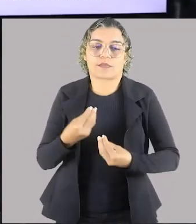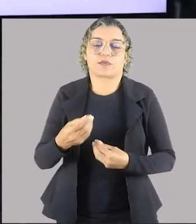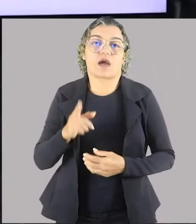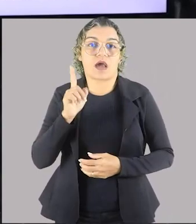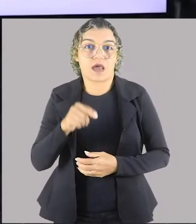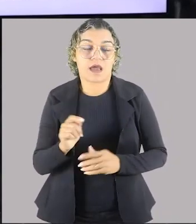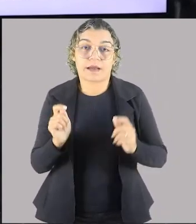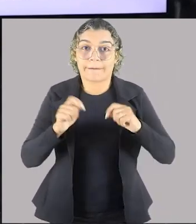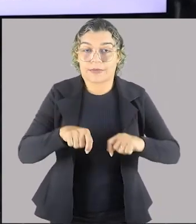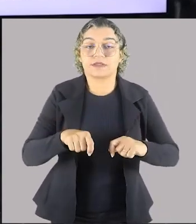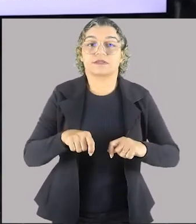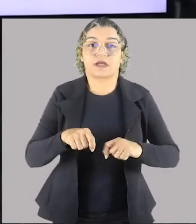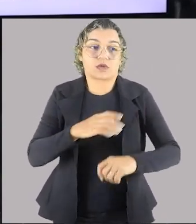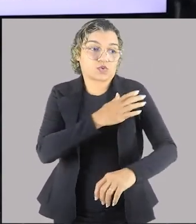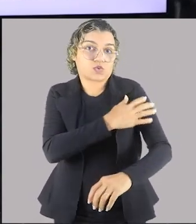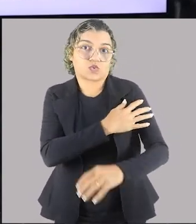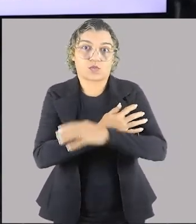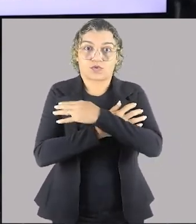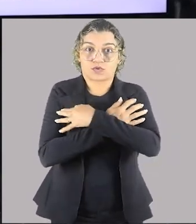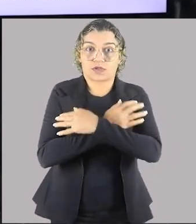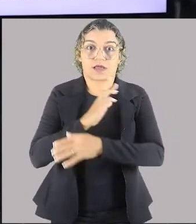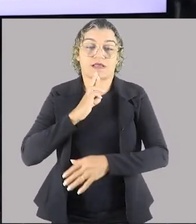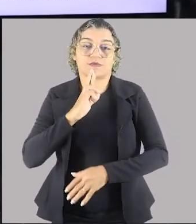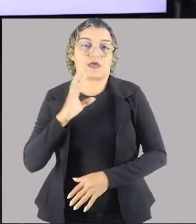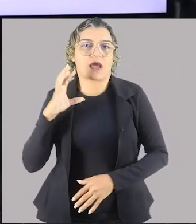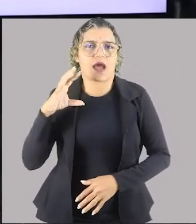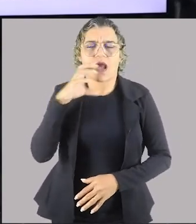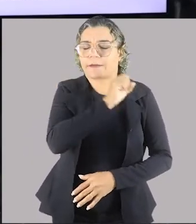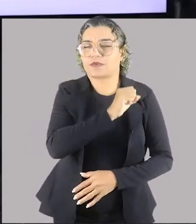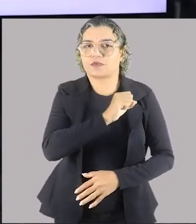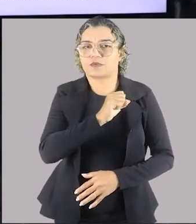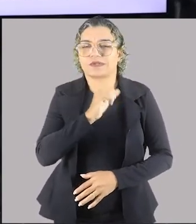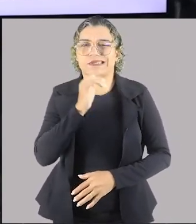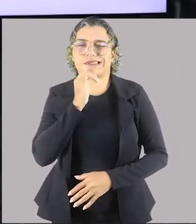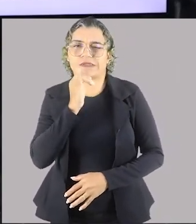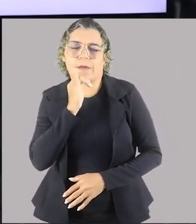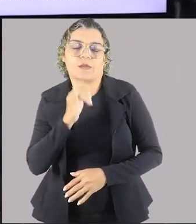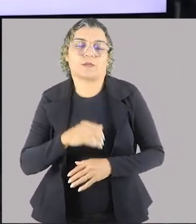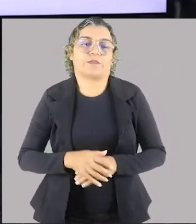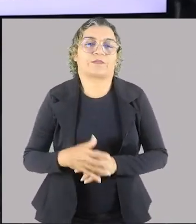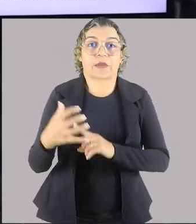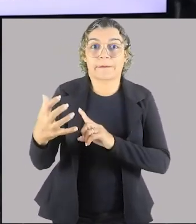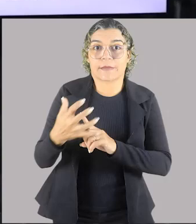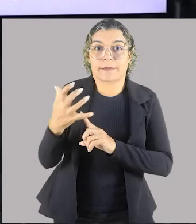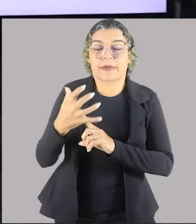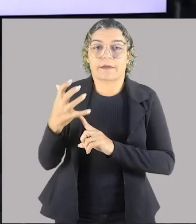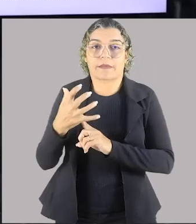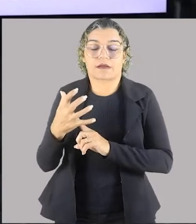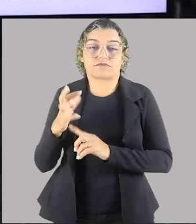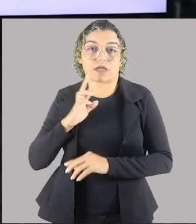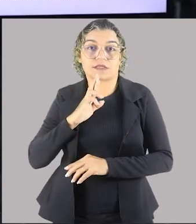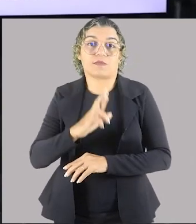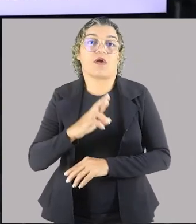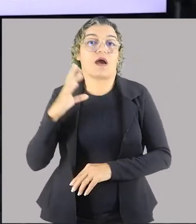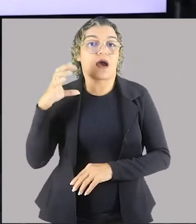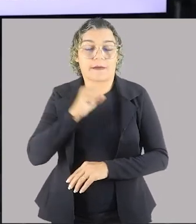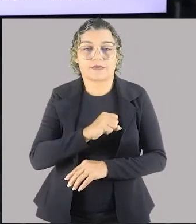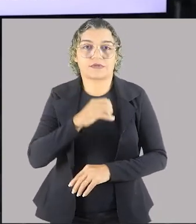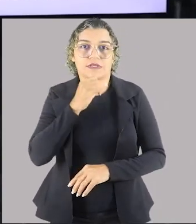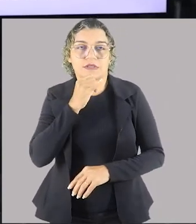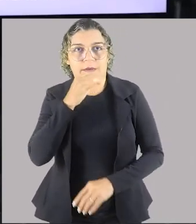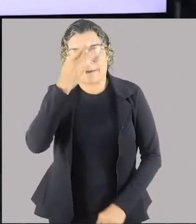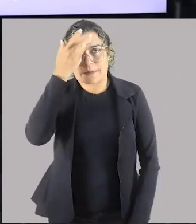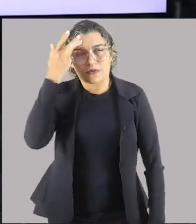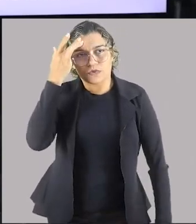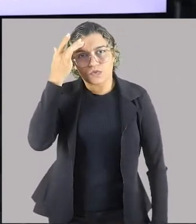é a capacidade da musculatura responder rapidamente a um determinado estímulo. Não é? Então, quando o indivíduo ele ouve